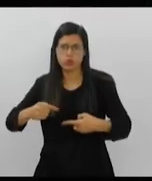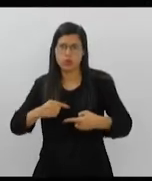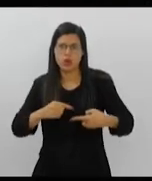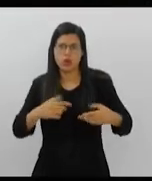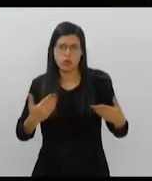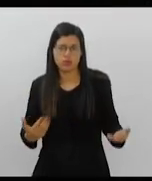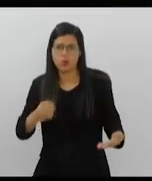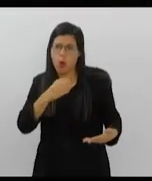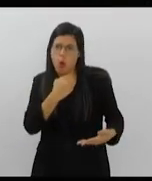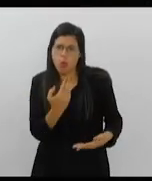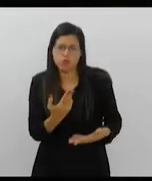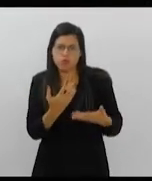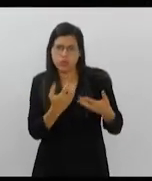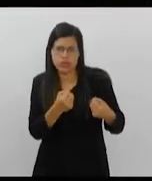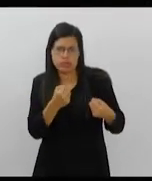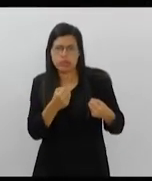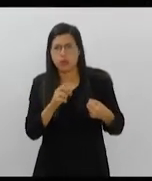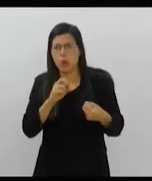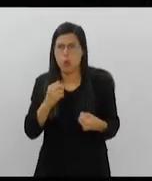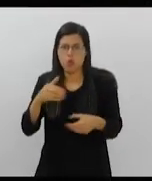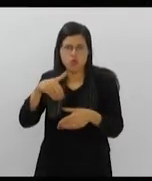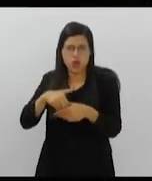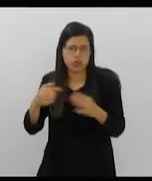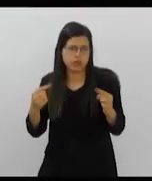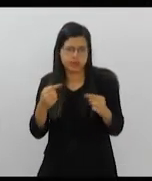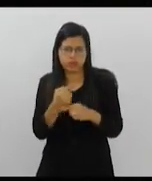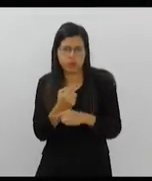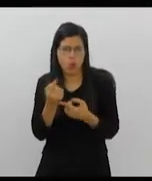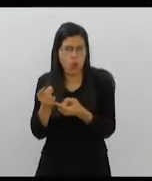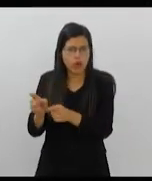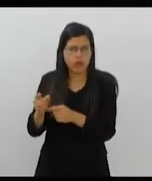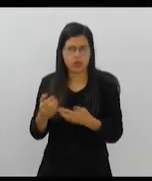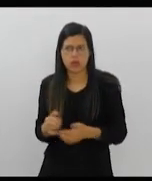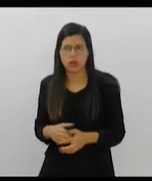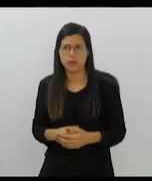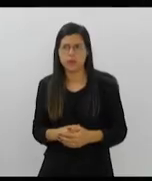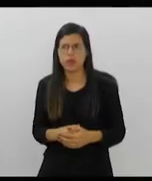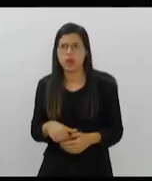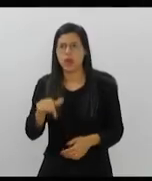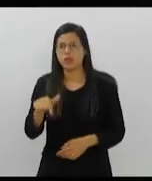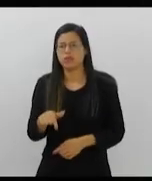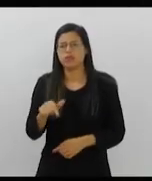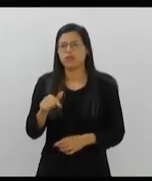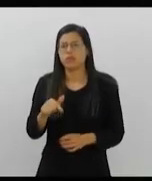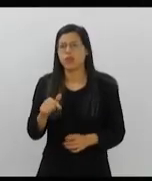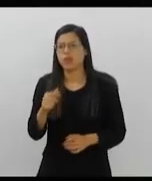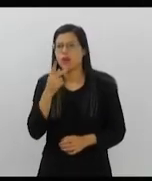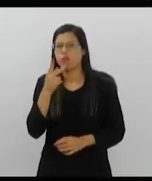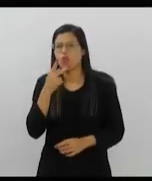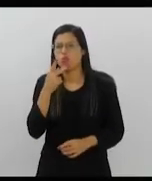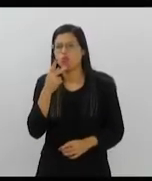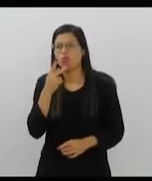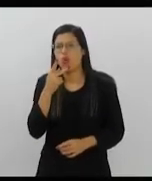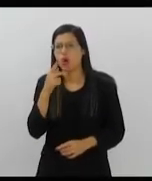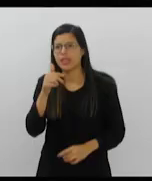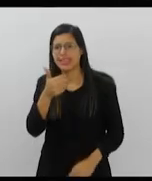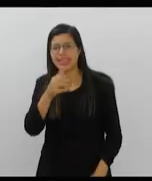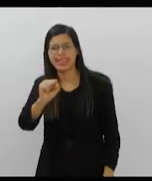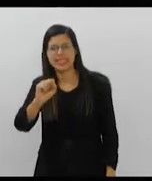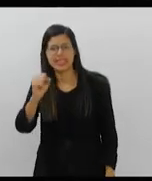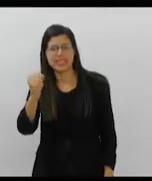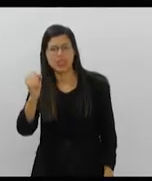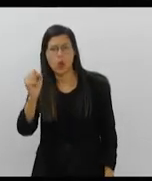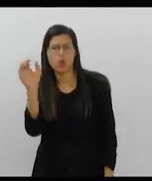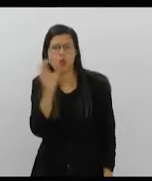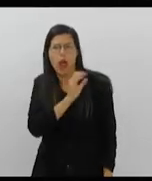Aí pegaram a imagem desse momento e diz assim, um projeto dessa envergadura levou 15 segundos, os senhores deputados aprovaram e